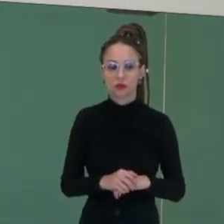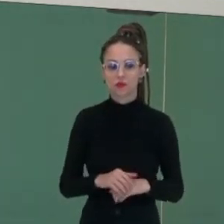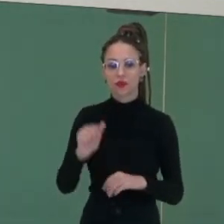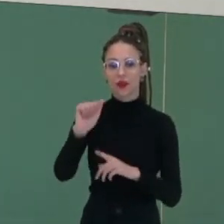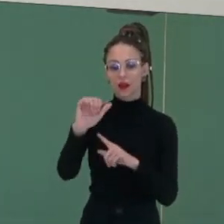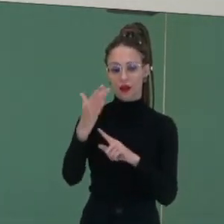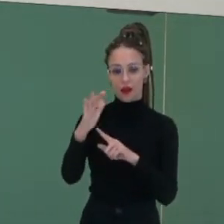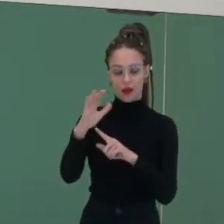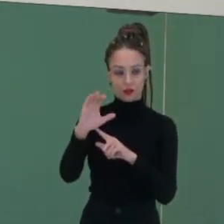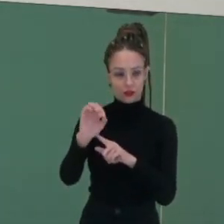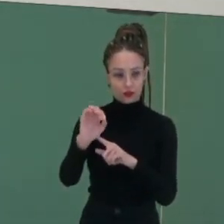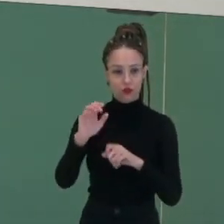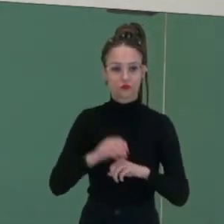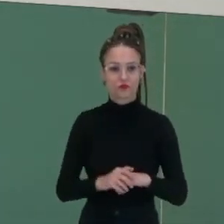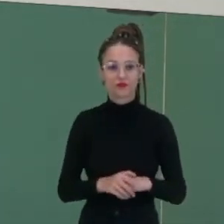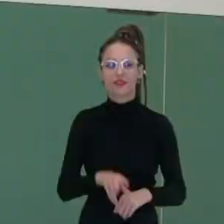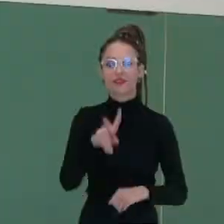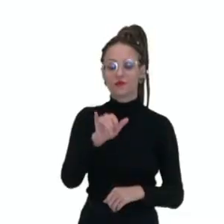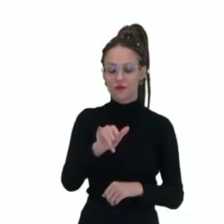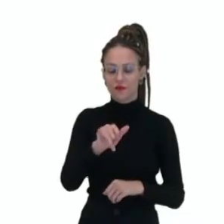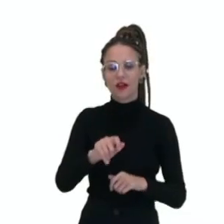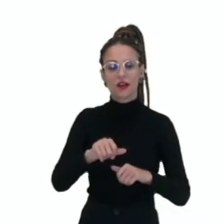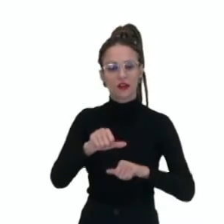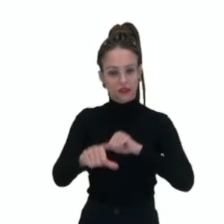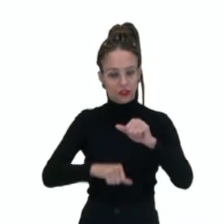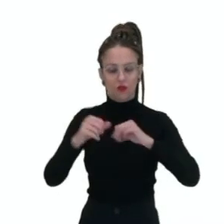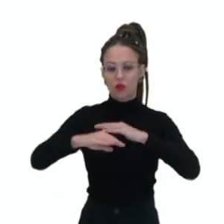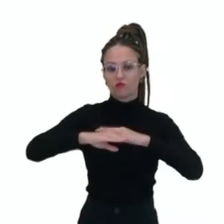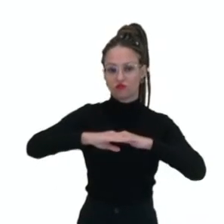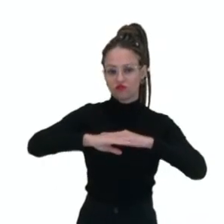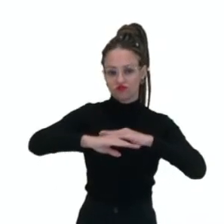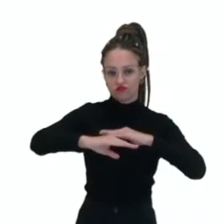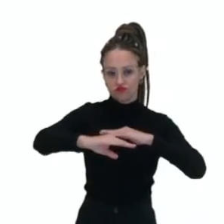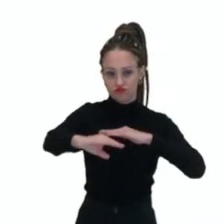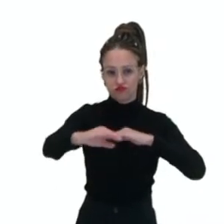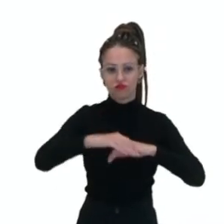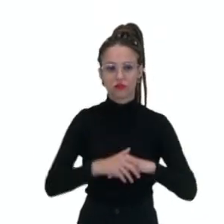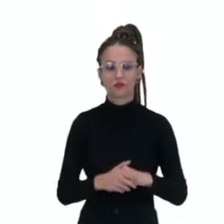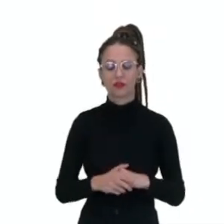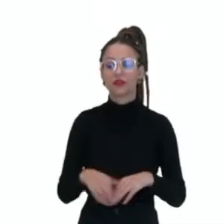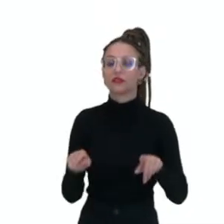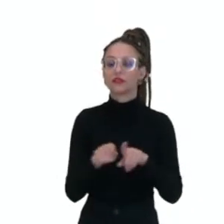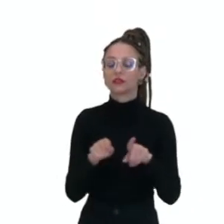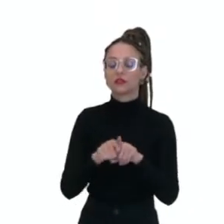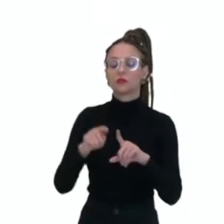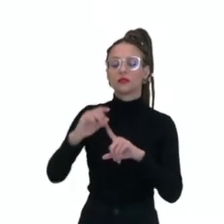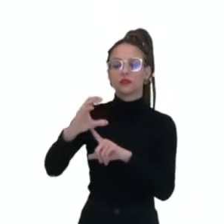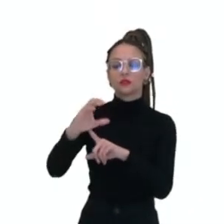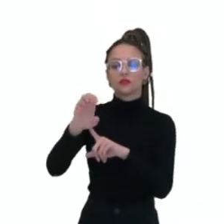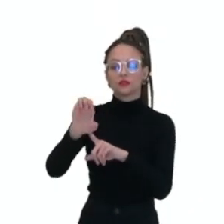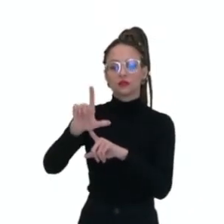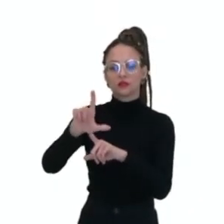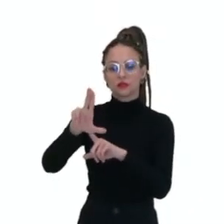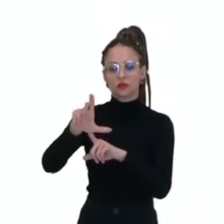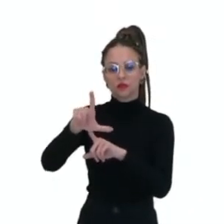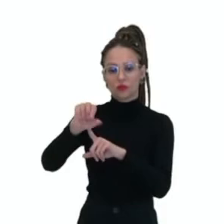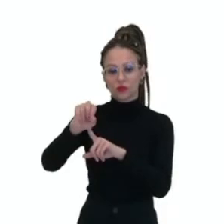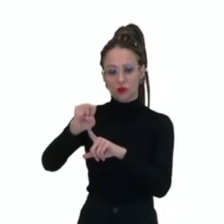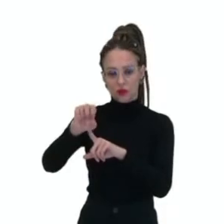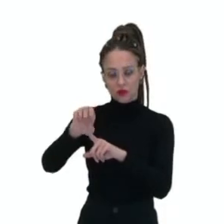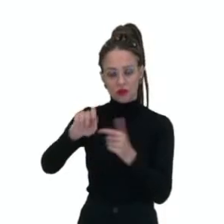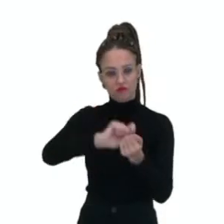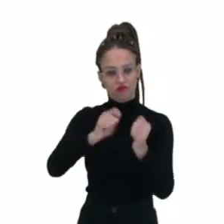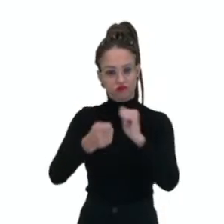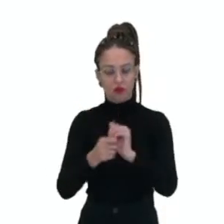aço, né, que vai se transformar em laminados planos, a celulose, que vai se transformar no papel. Então, por